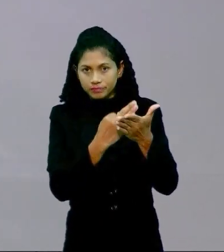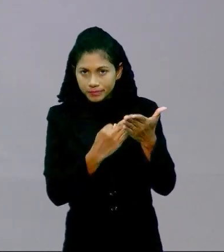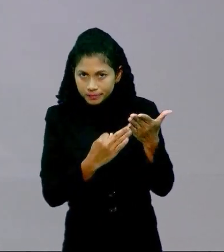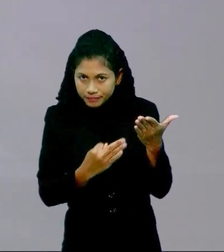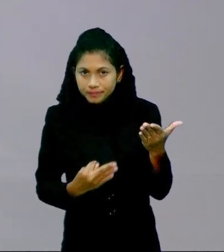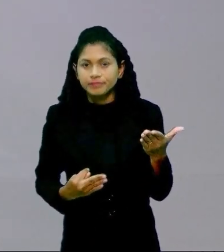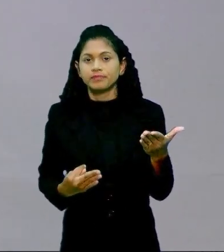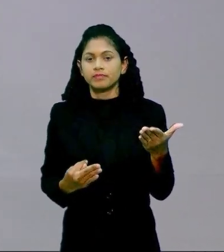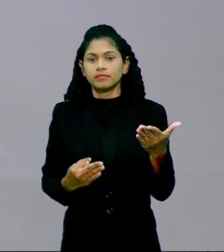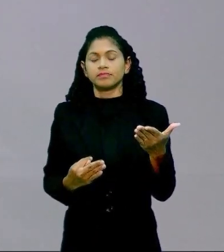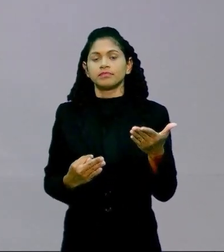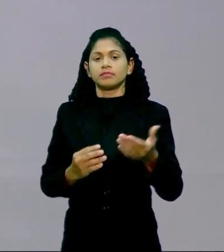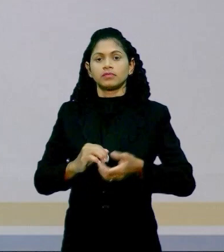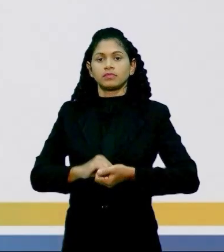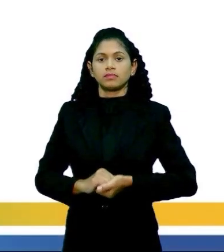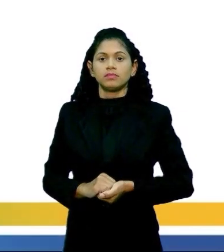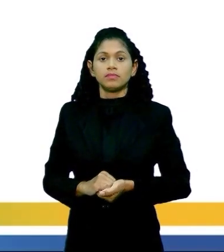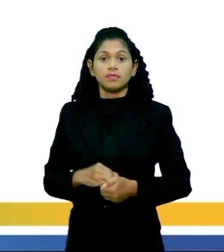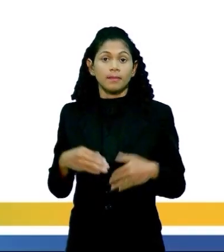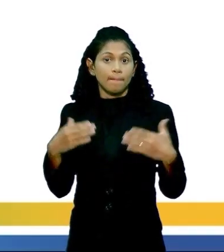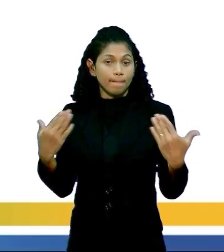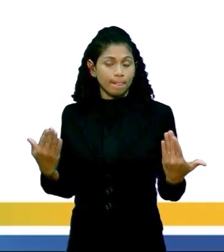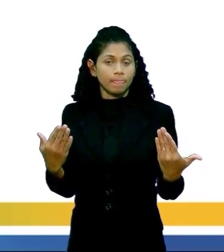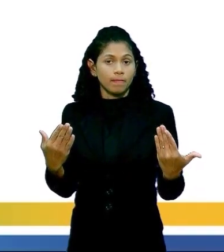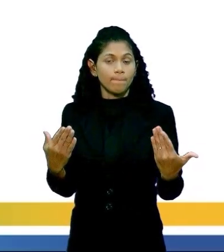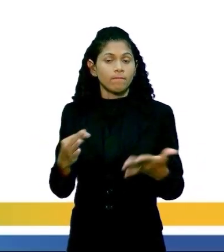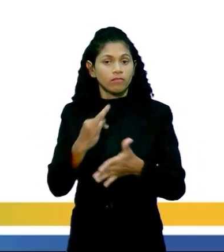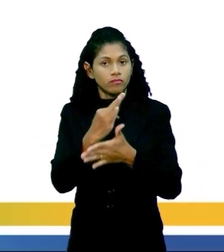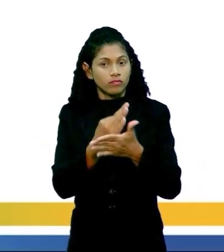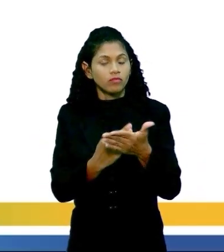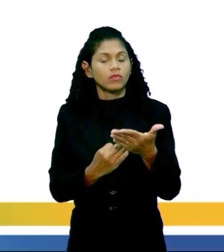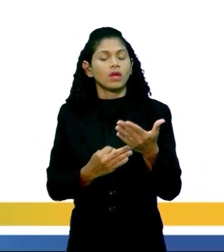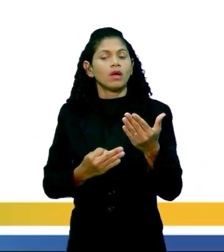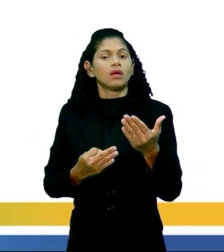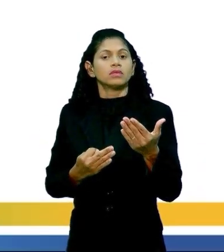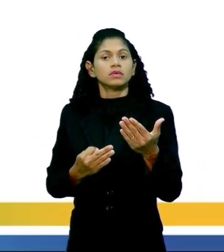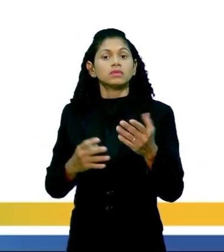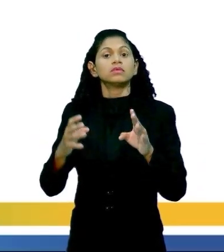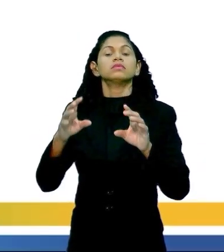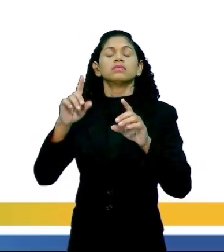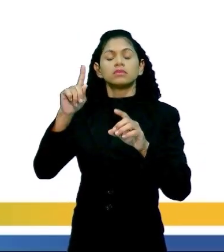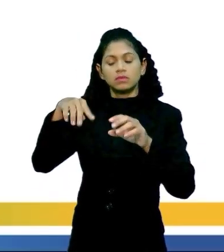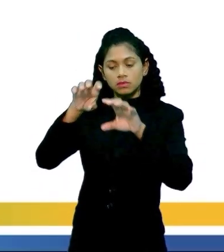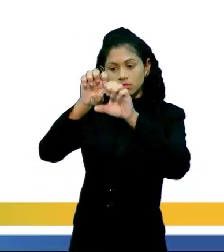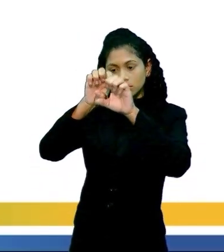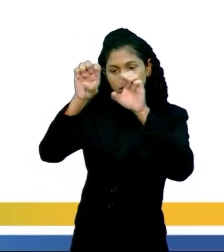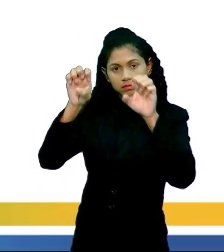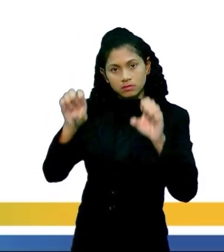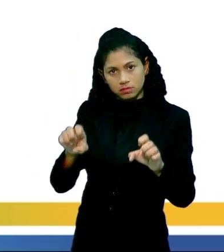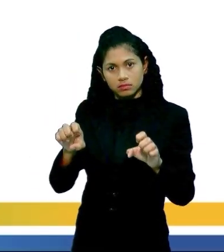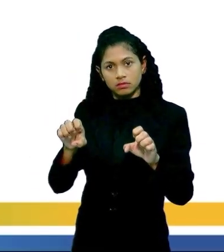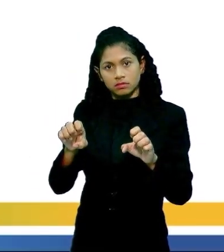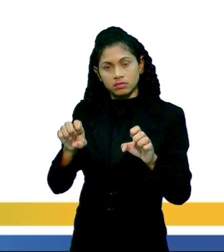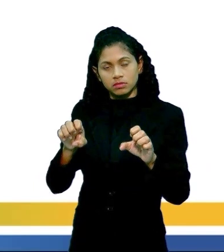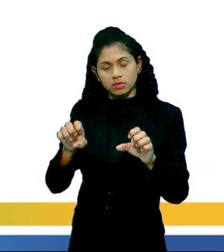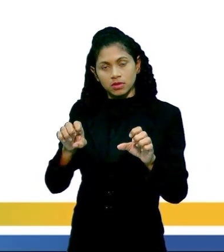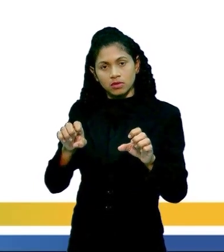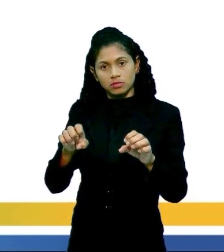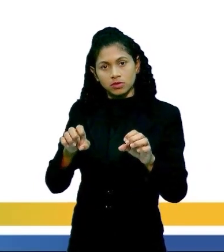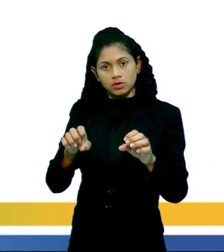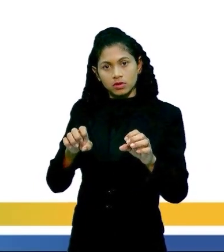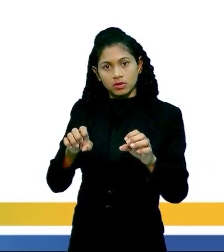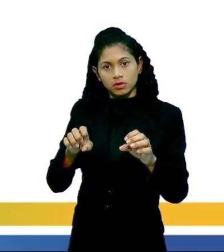todos os elementos, você tem o texto. Então, o texto é uma estrutura, né? E essa estrutura, ela se organiza de